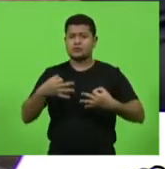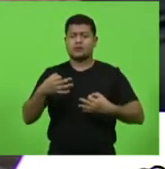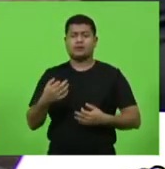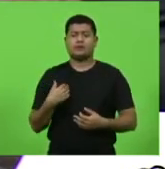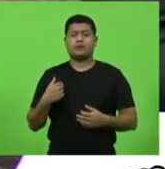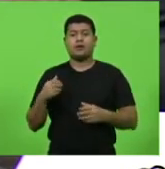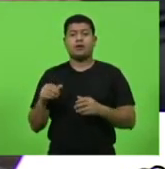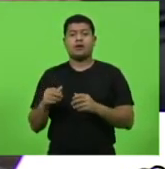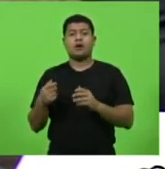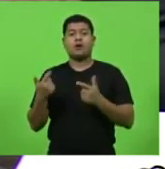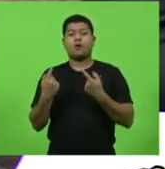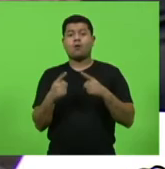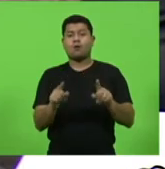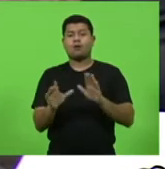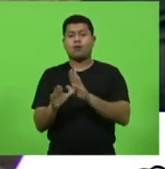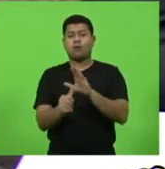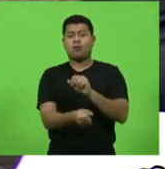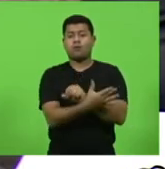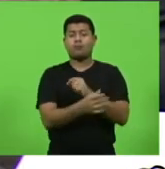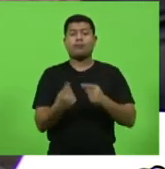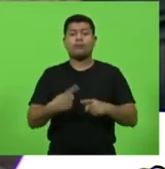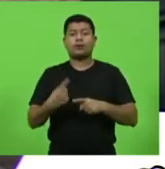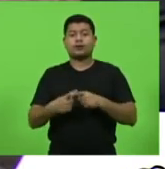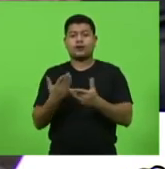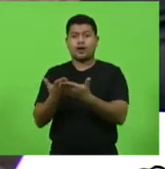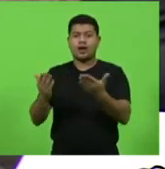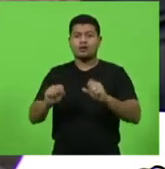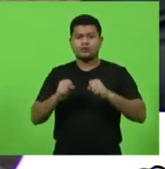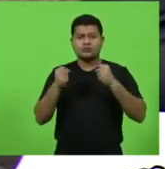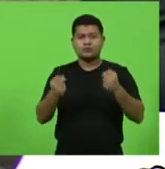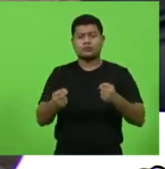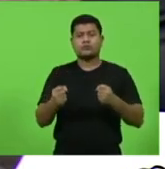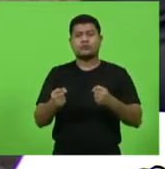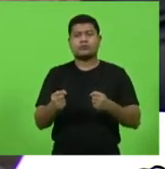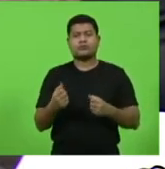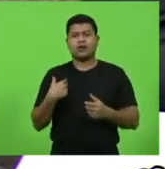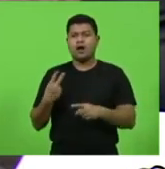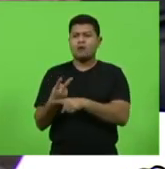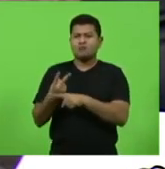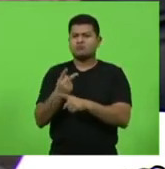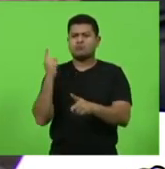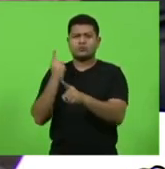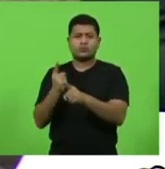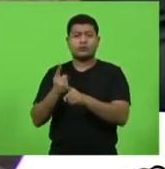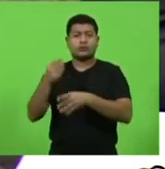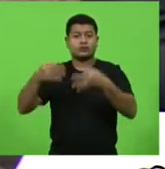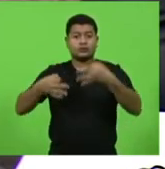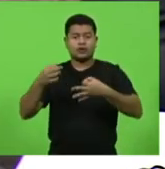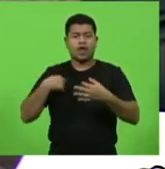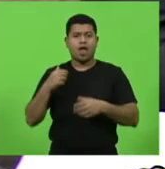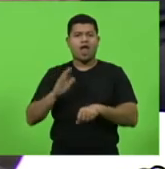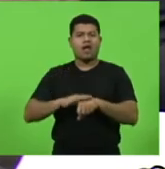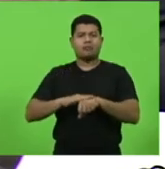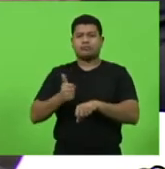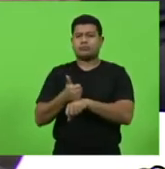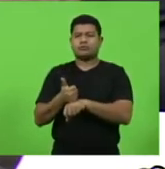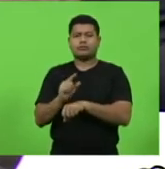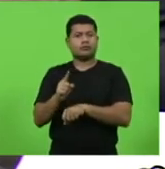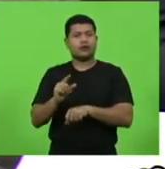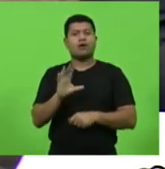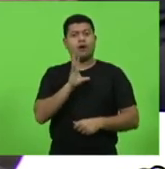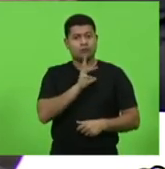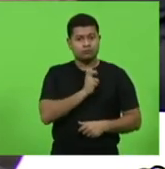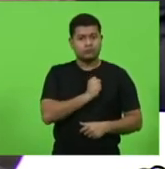corrupção. Porque quem faz, de fato, a busca pela justiça, não faz por mera profissão, faz por paixão, faz